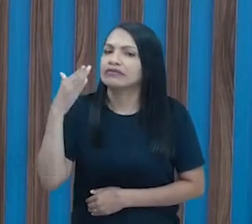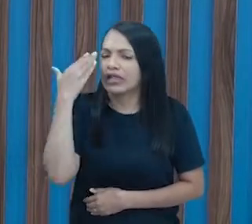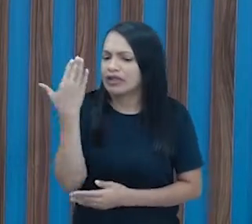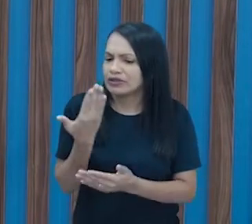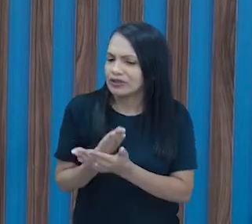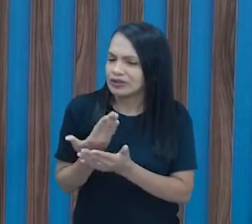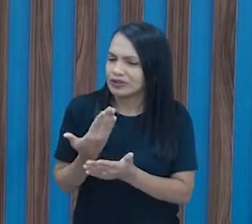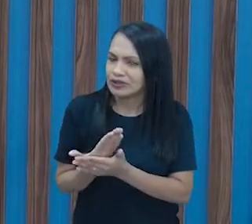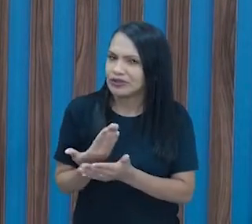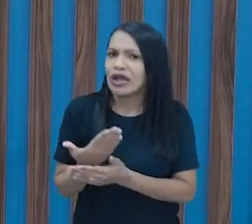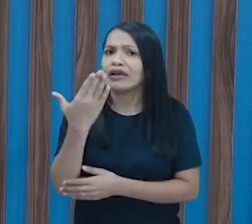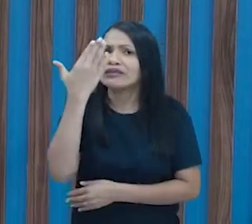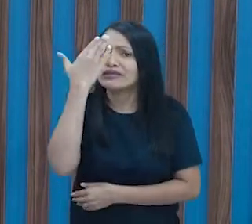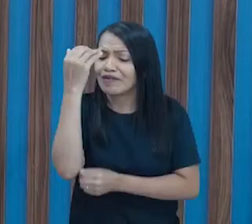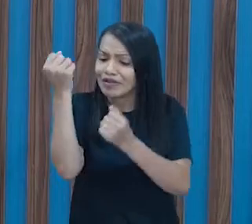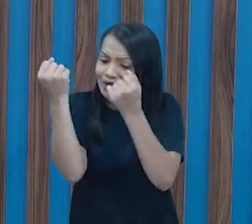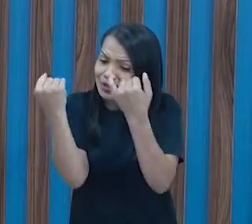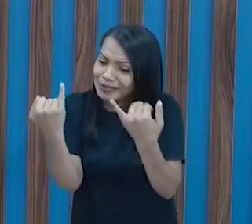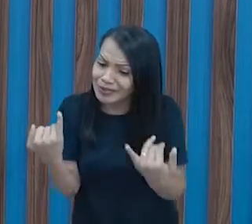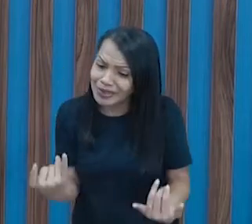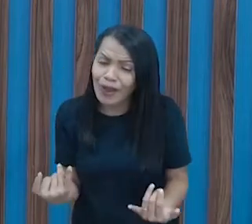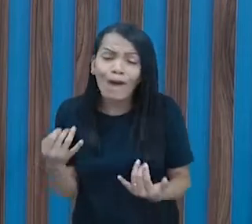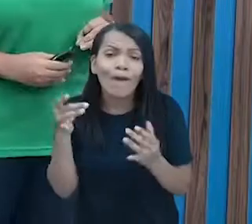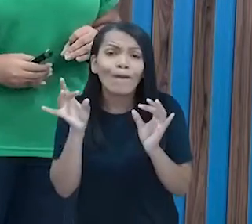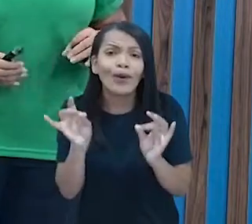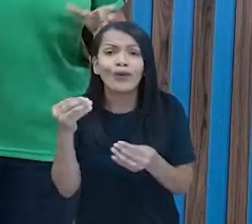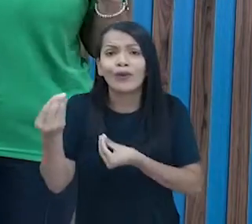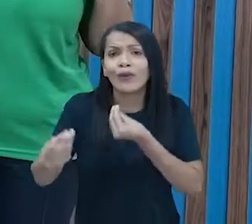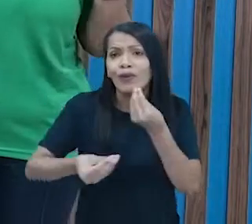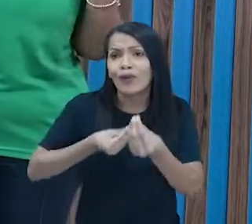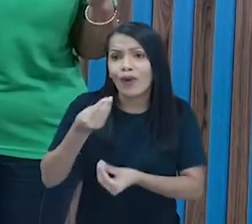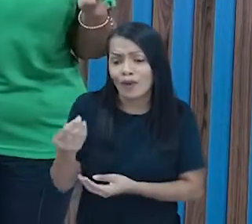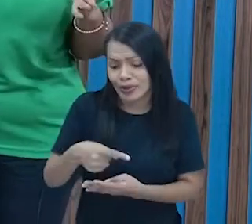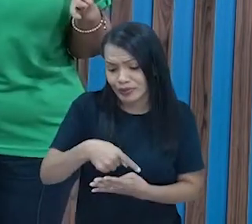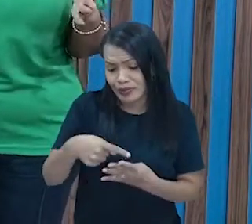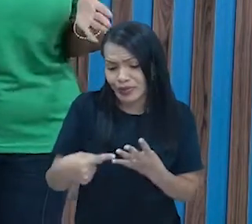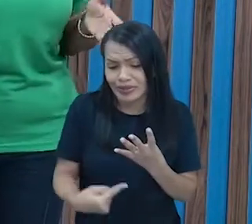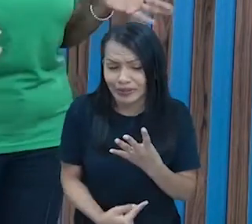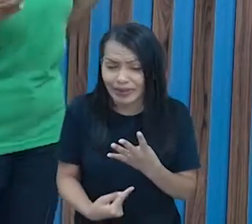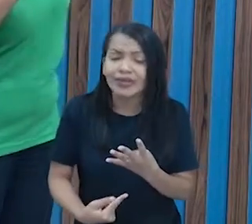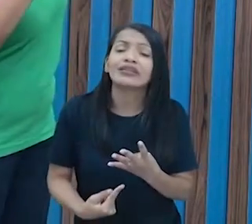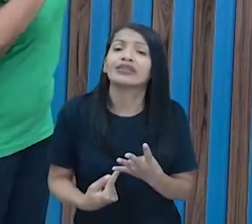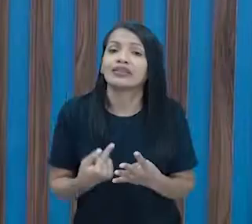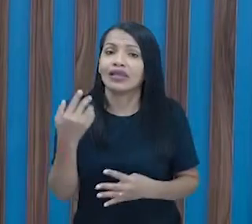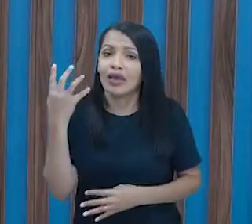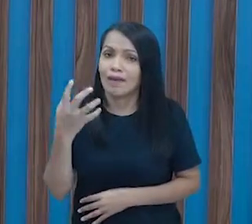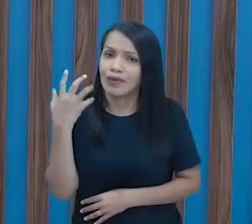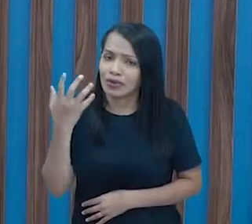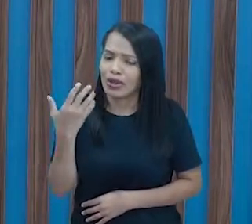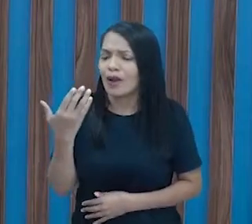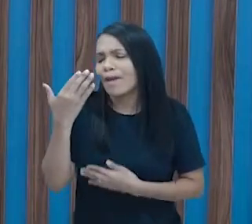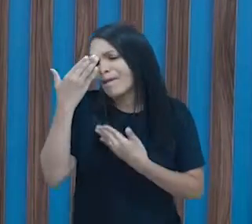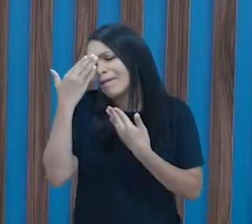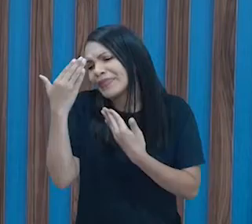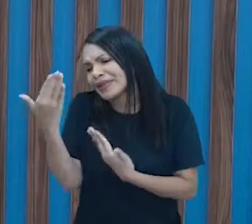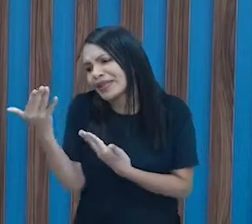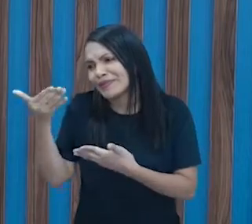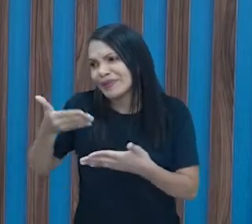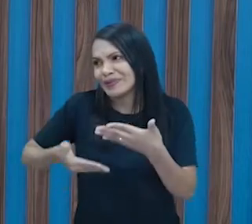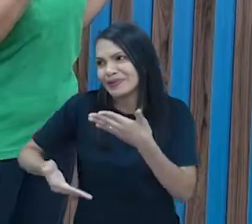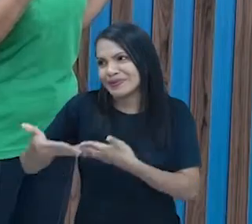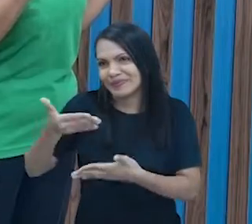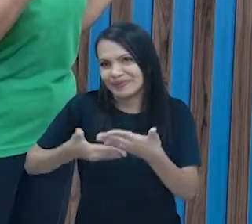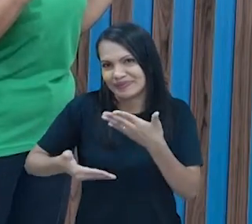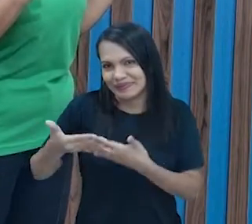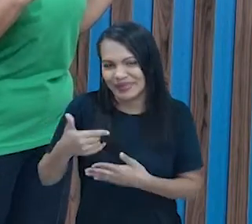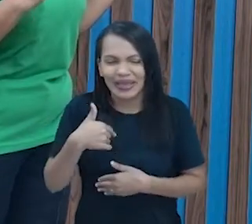que está conversando e vai explicar para a gente sobre esses parâmetros da música. Nívia, muito obrigada pela participação, desde